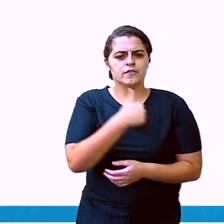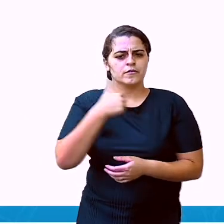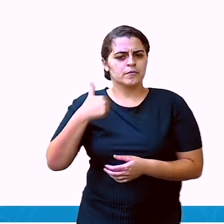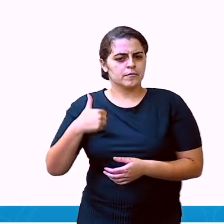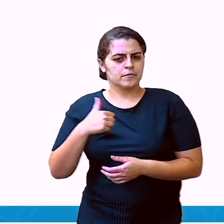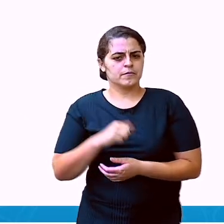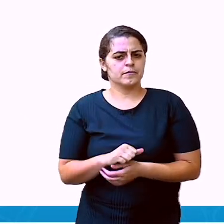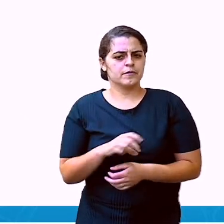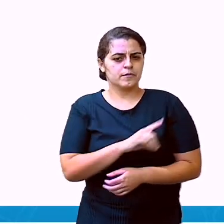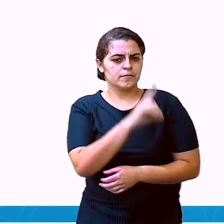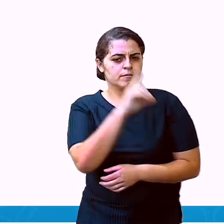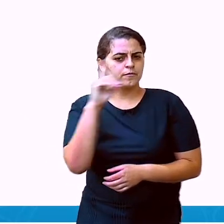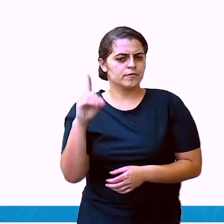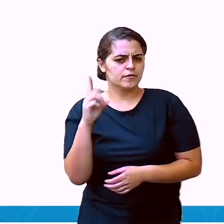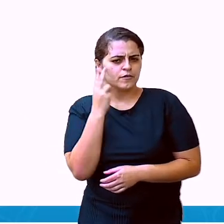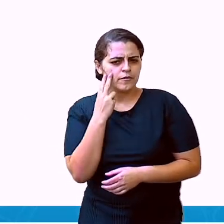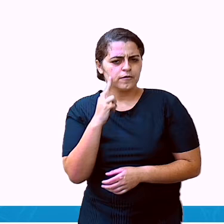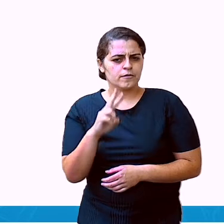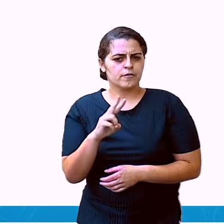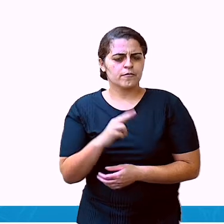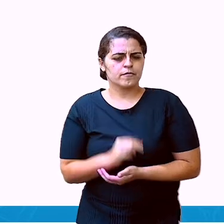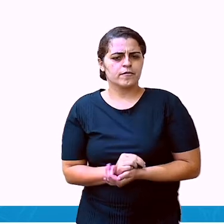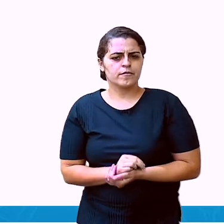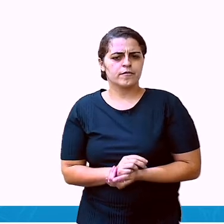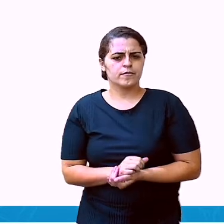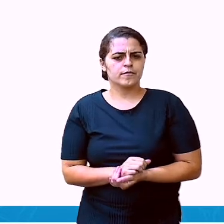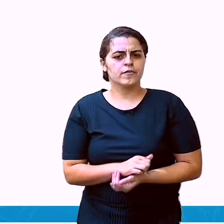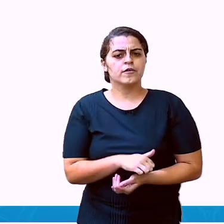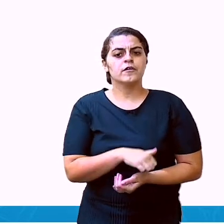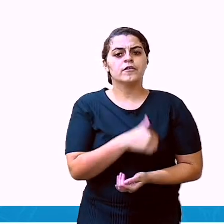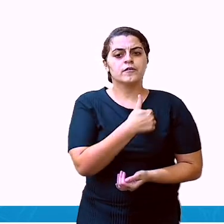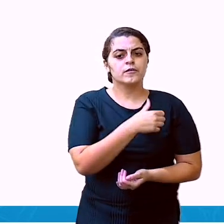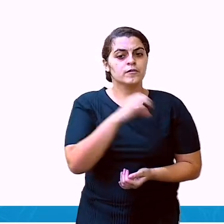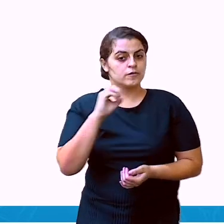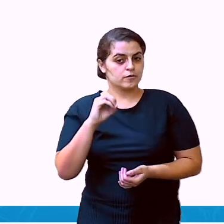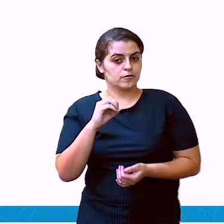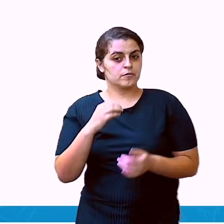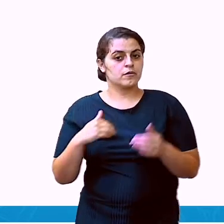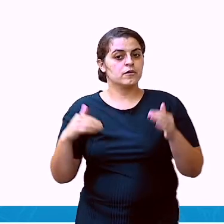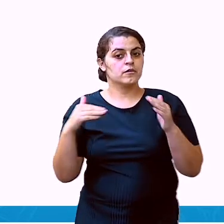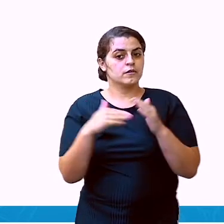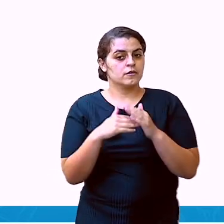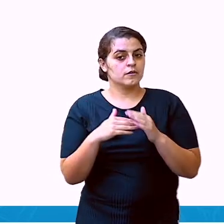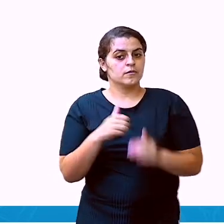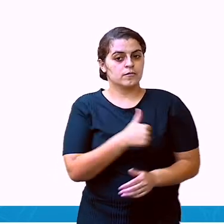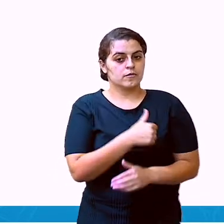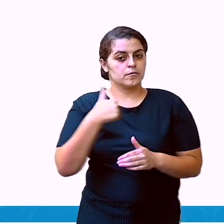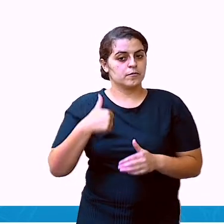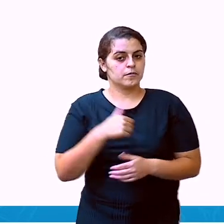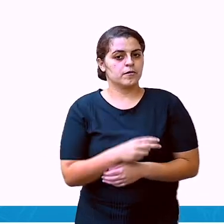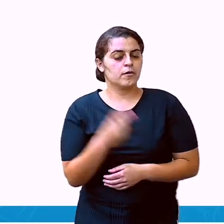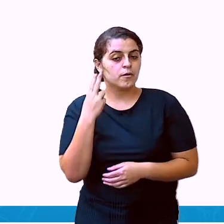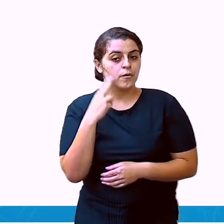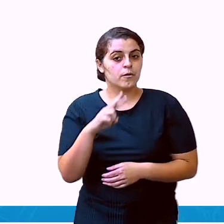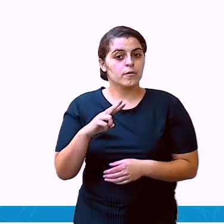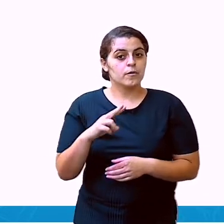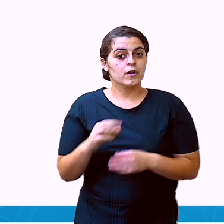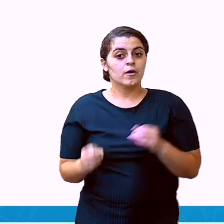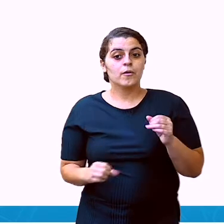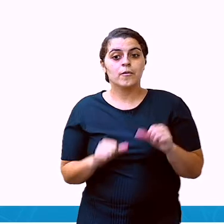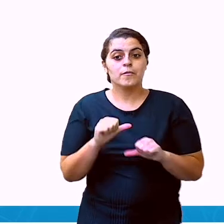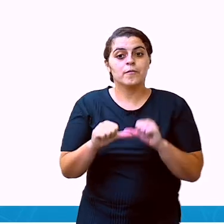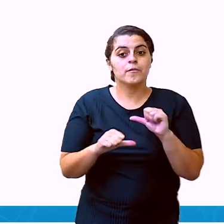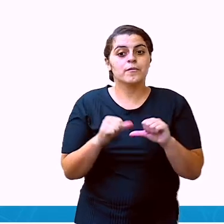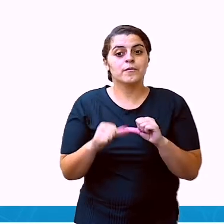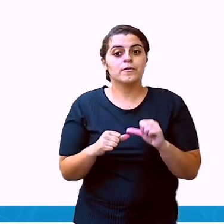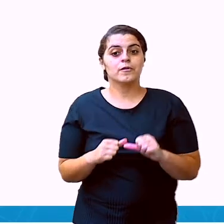11º dia. Você observa que do 10º ao 11º dia, olha o tamanho